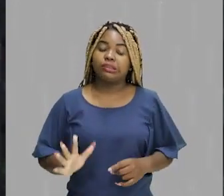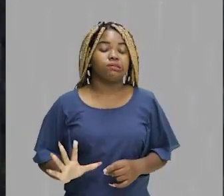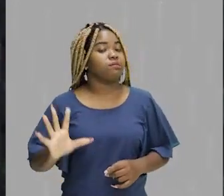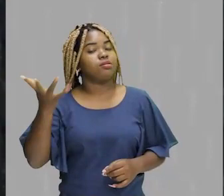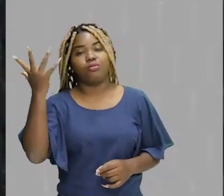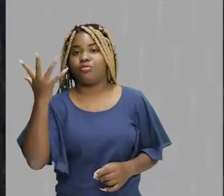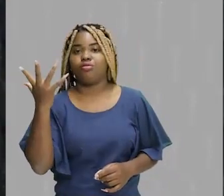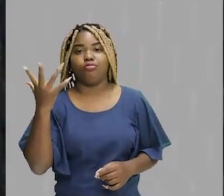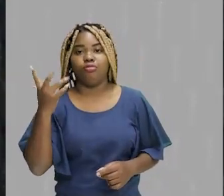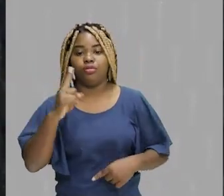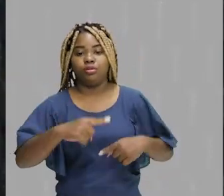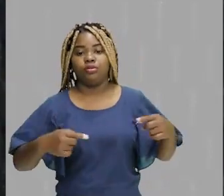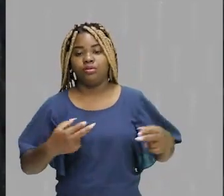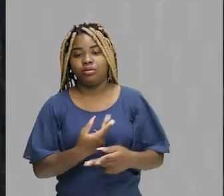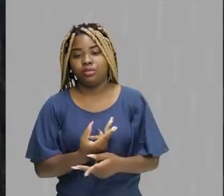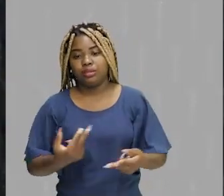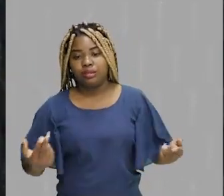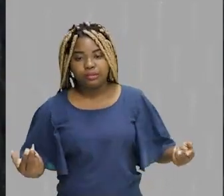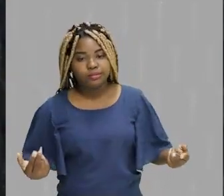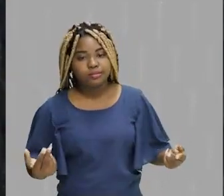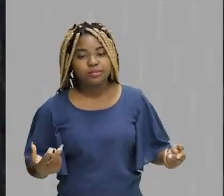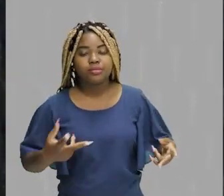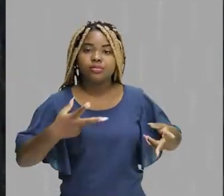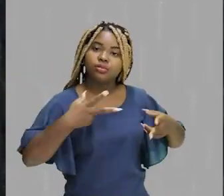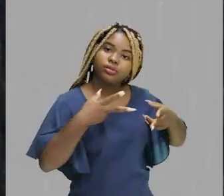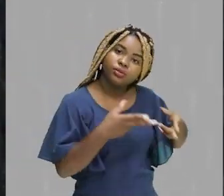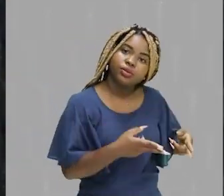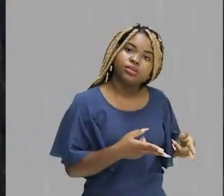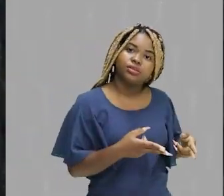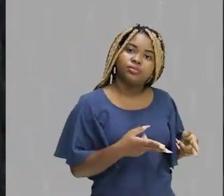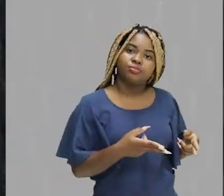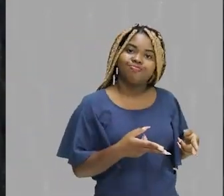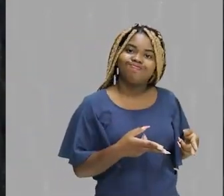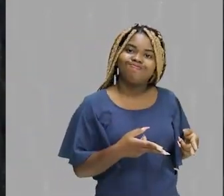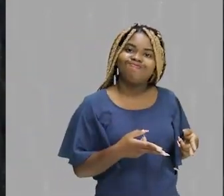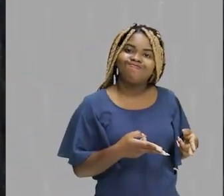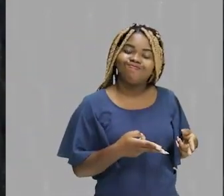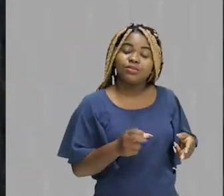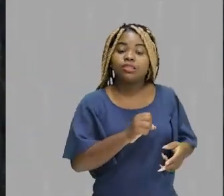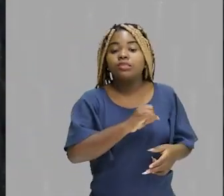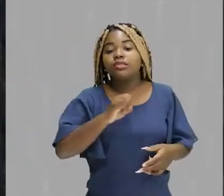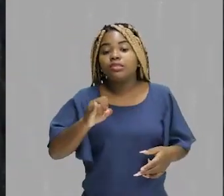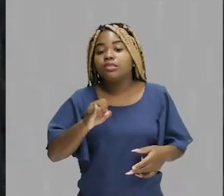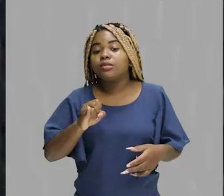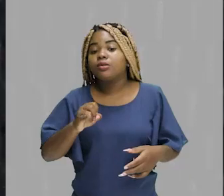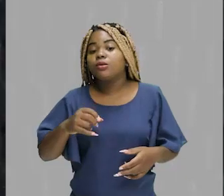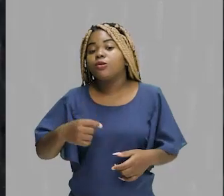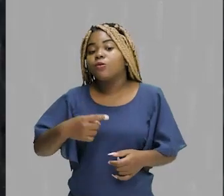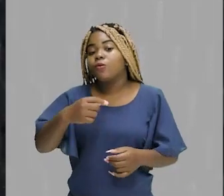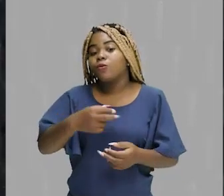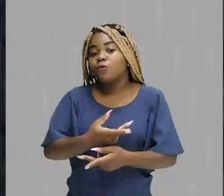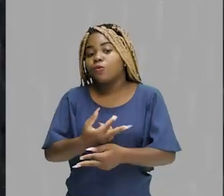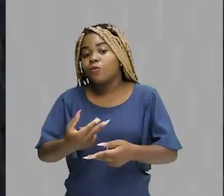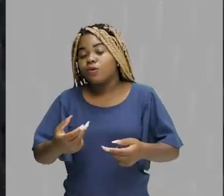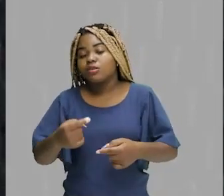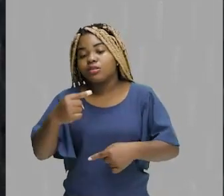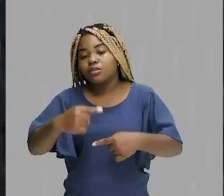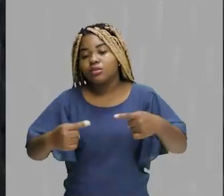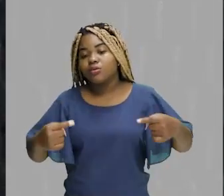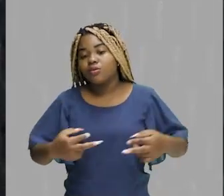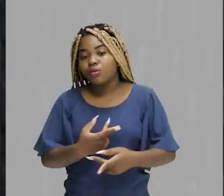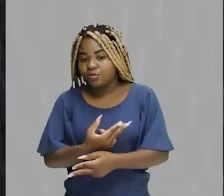não possuem plano de simetria. Se o objeto não possui plano de simetria, então